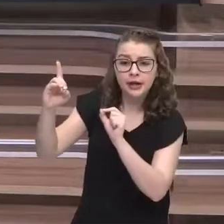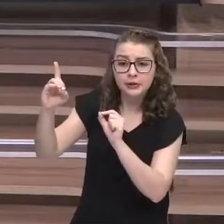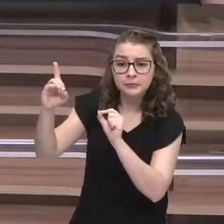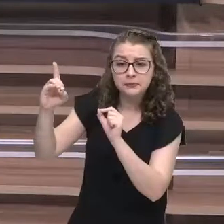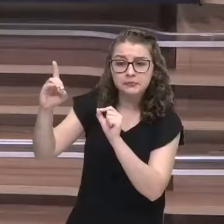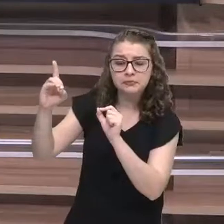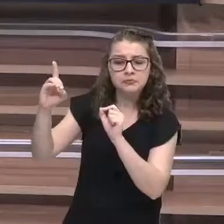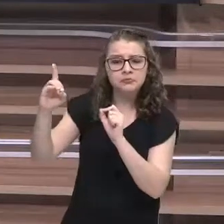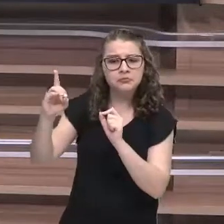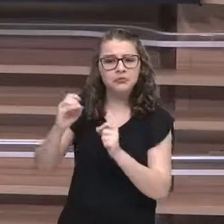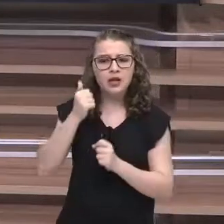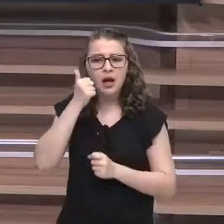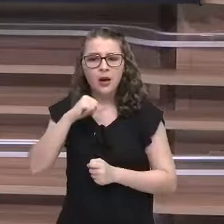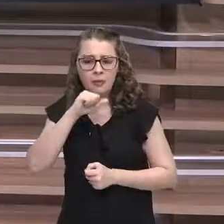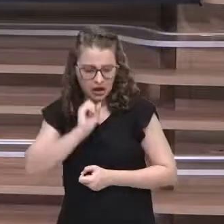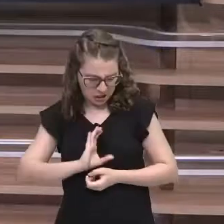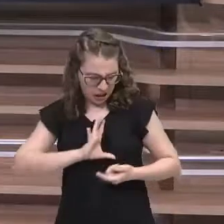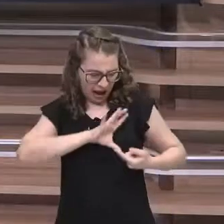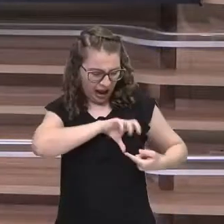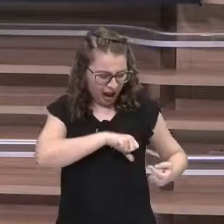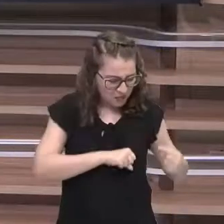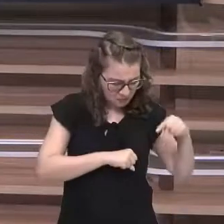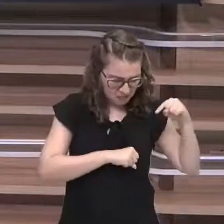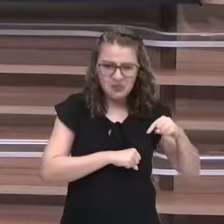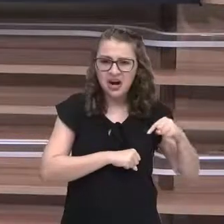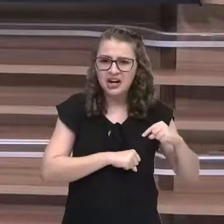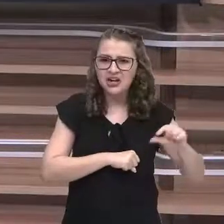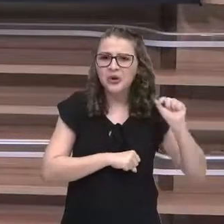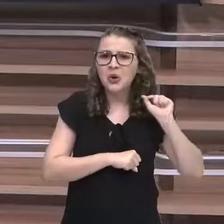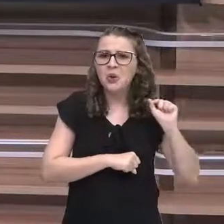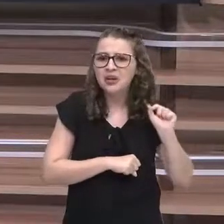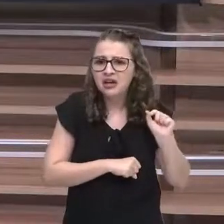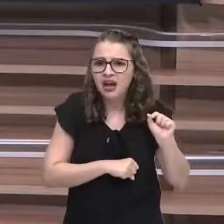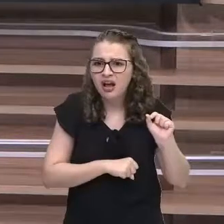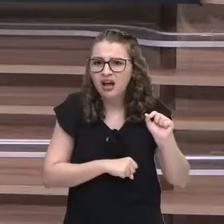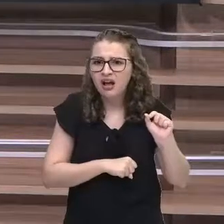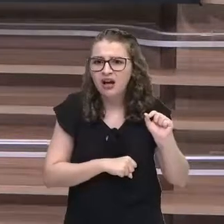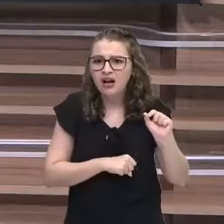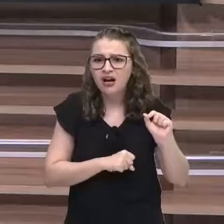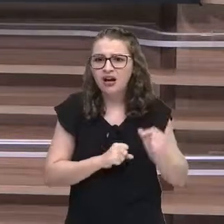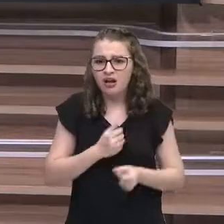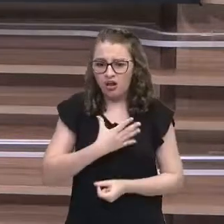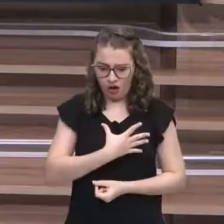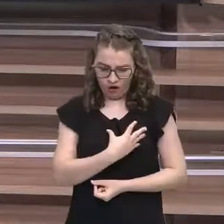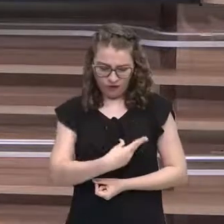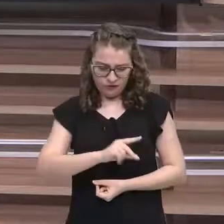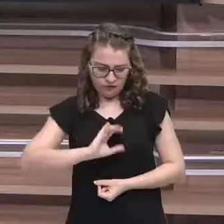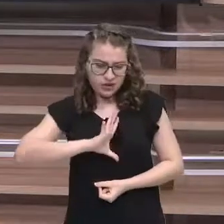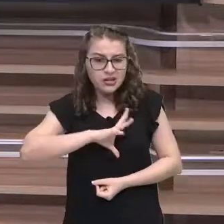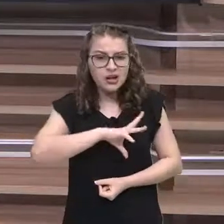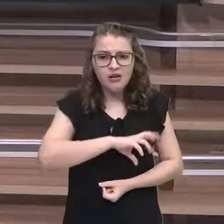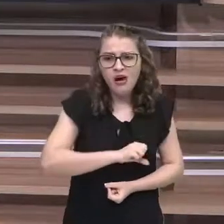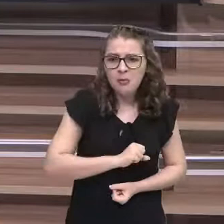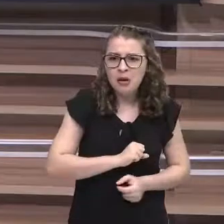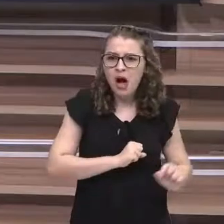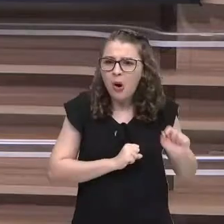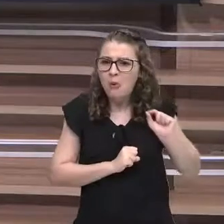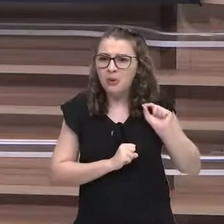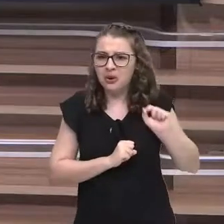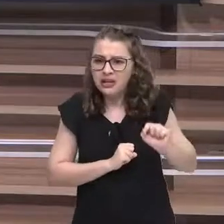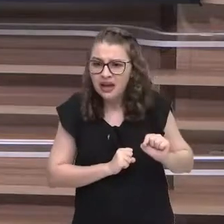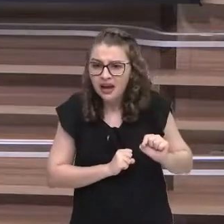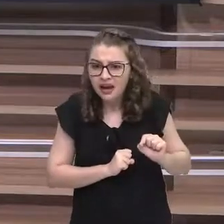O que é amar a mãe? Né? O que é amar um filho? Então você percebe que